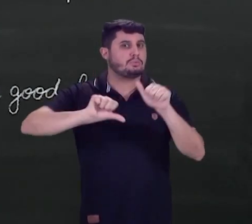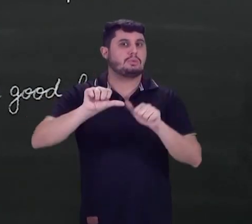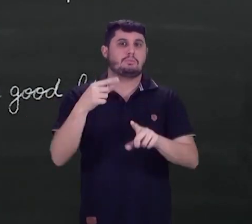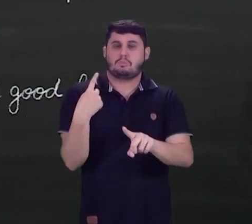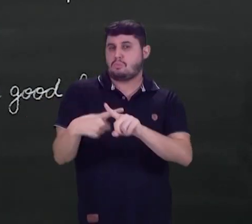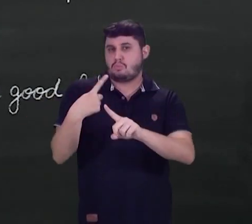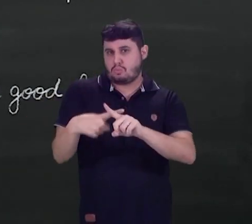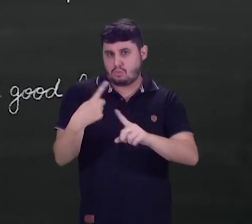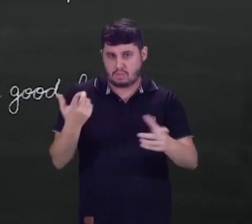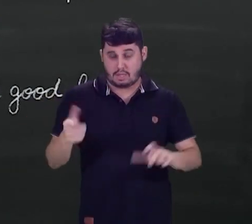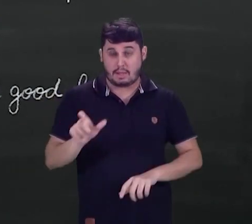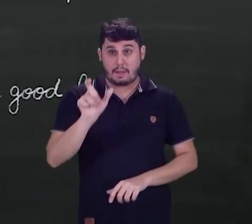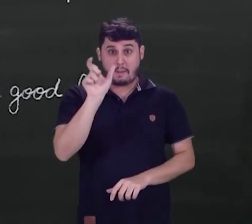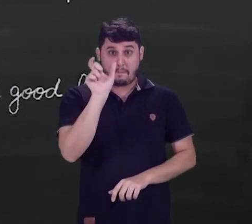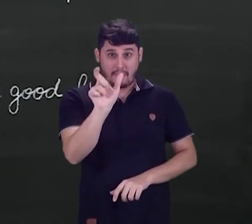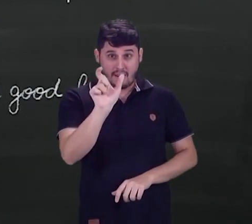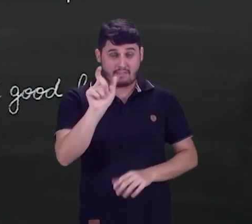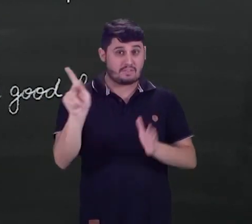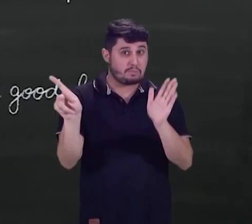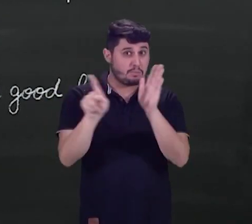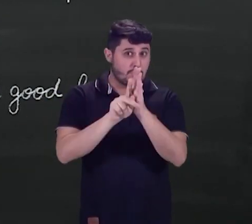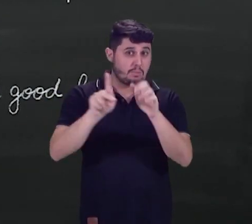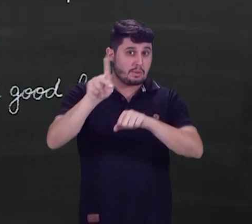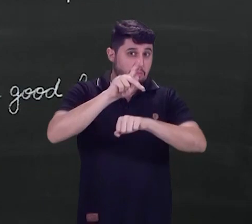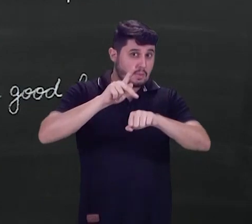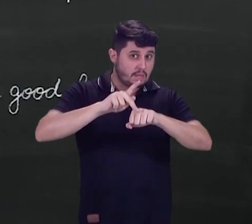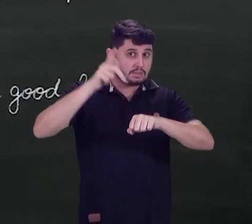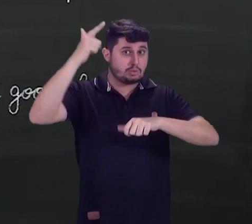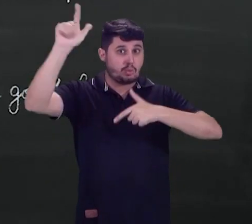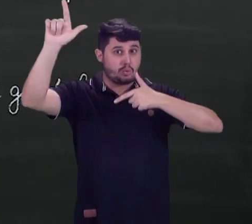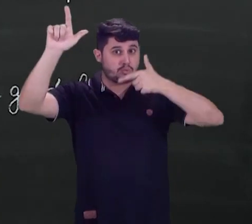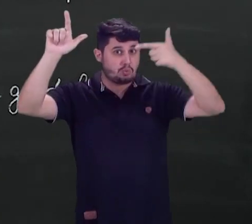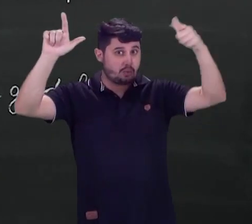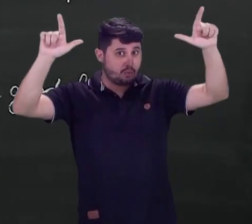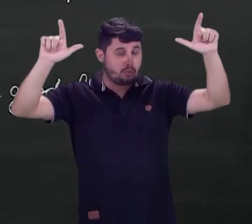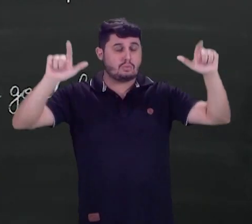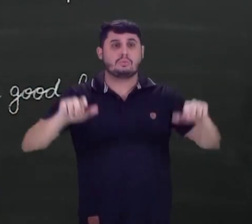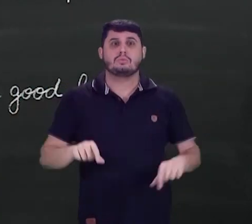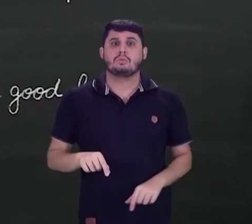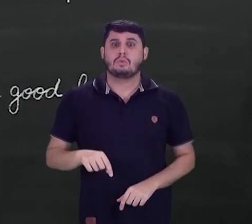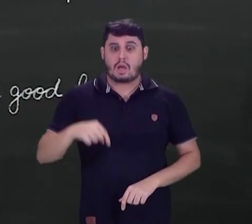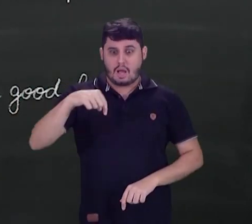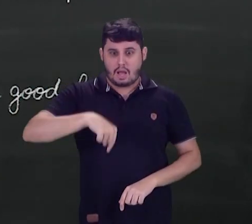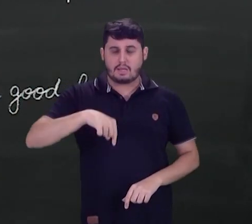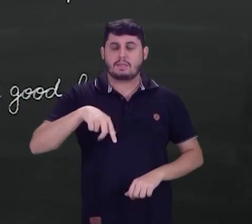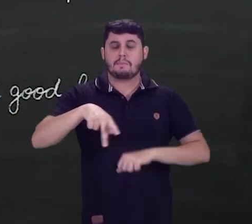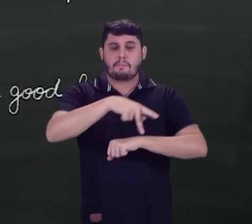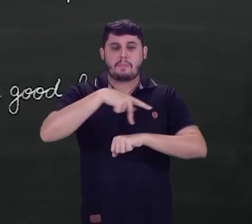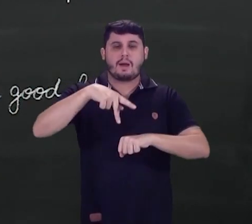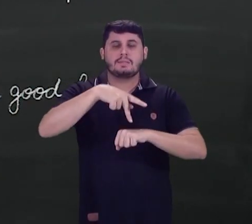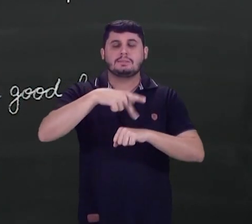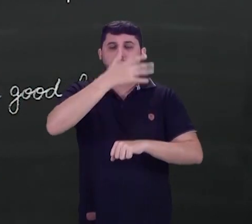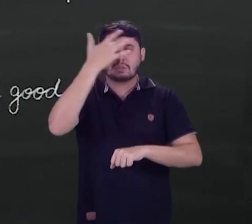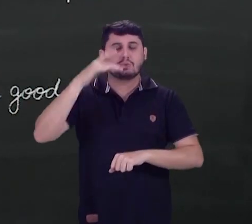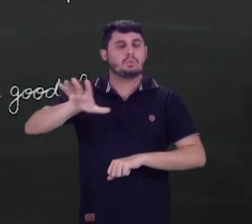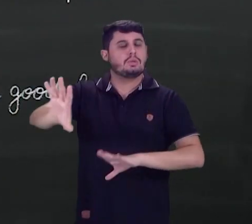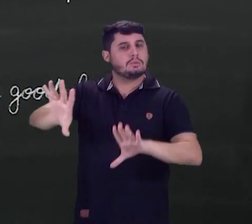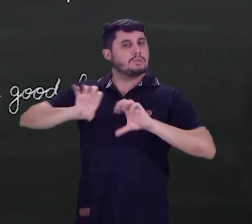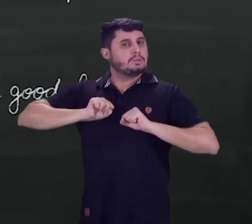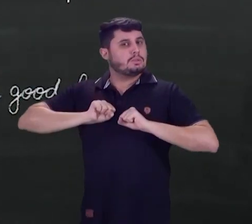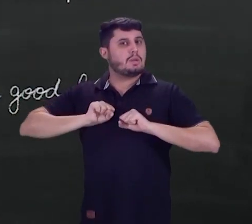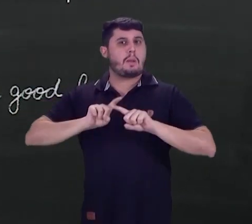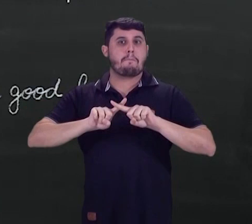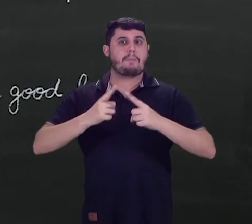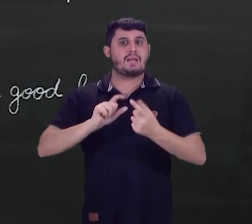de estrangeirismo, nós acabamos trazendo elas para a nossa língua materna, que é o português, e é